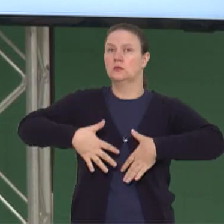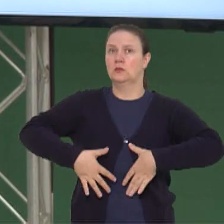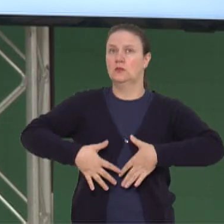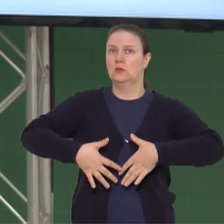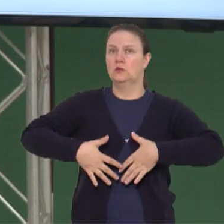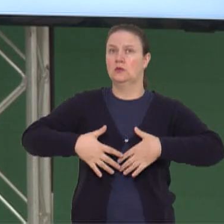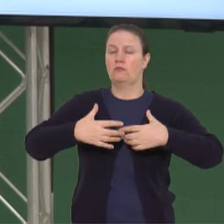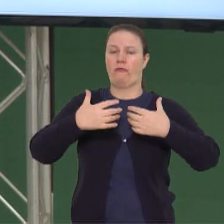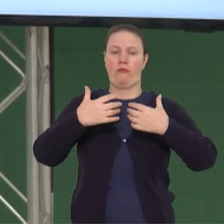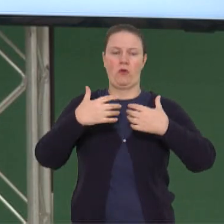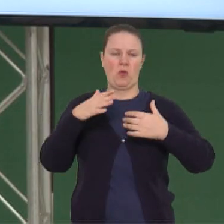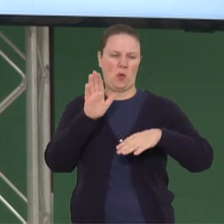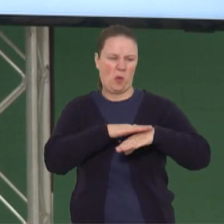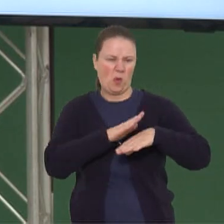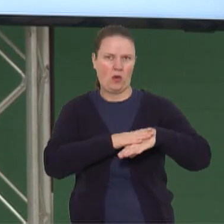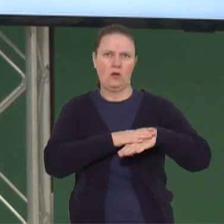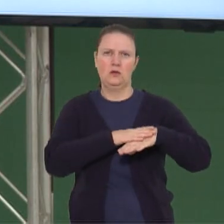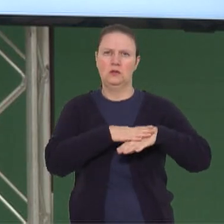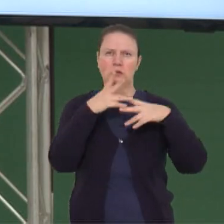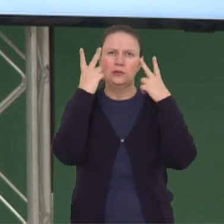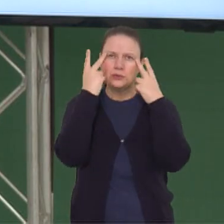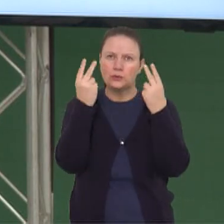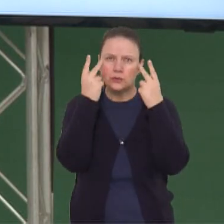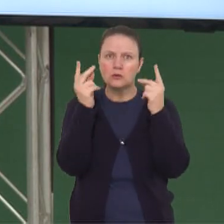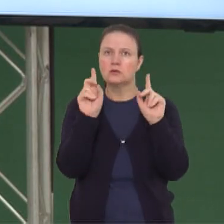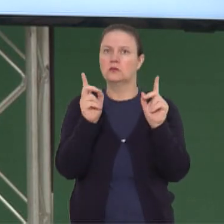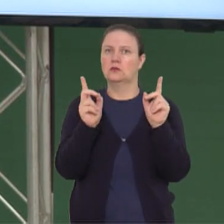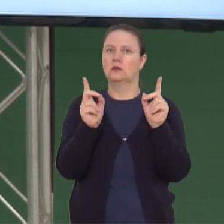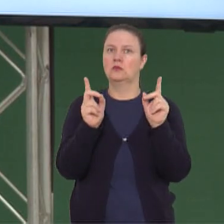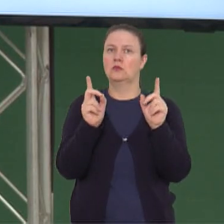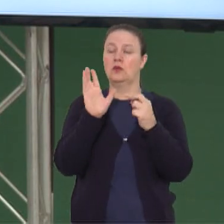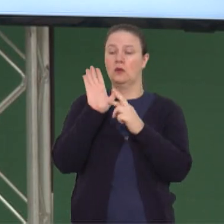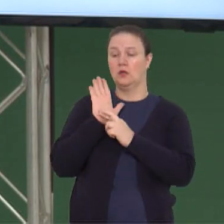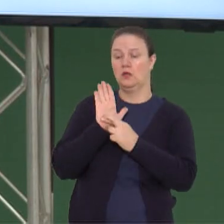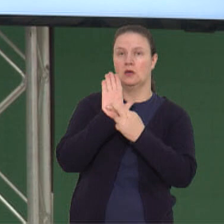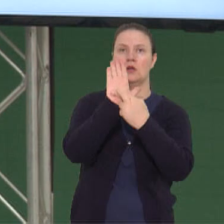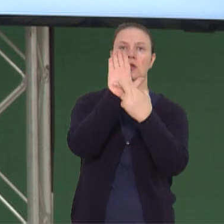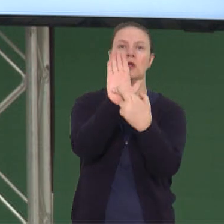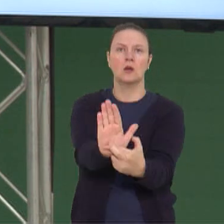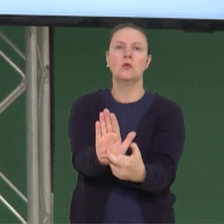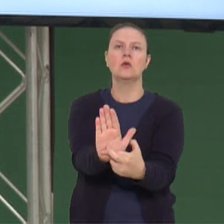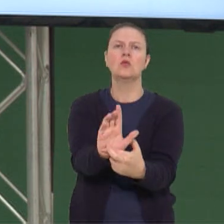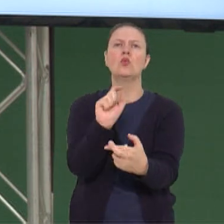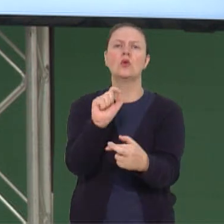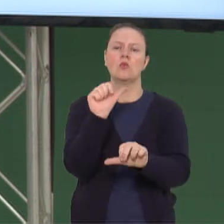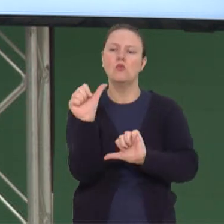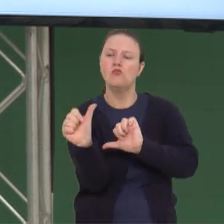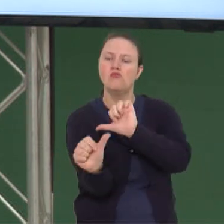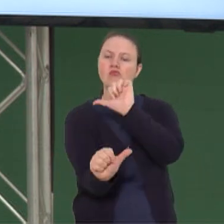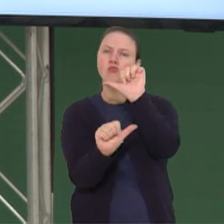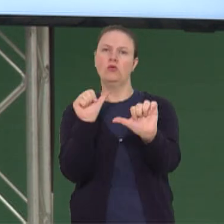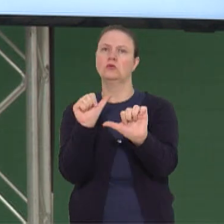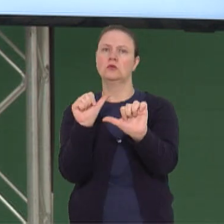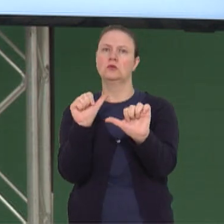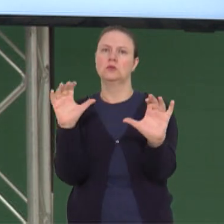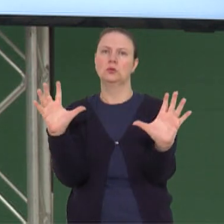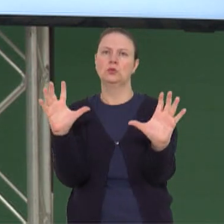fogo para a natureza. O fogo representa mudança total e contínua.